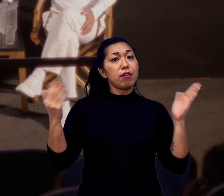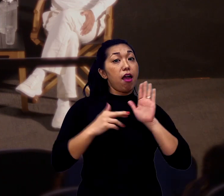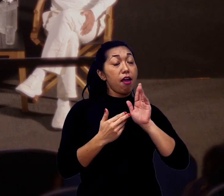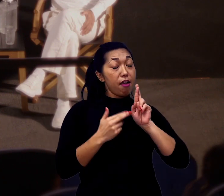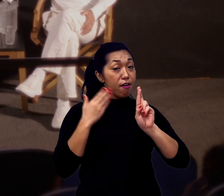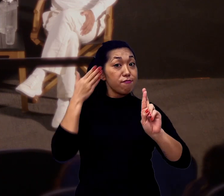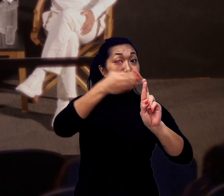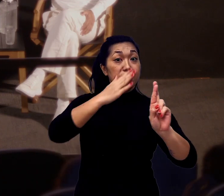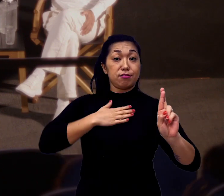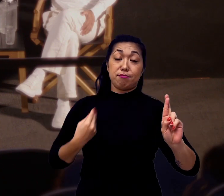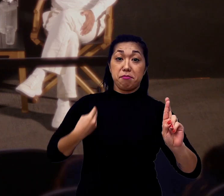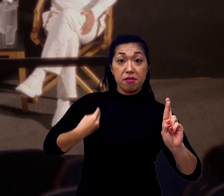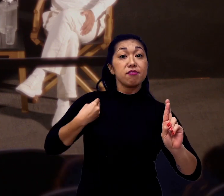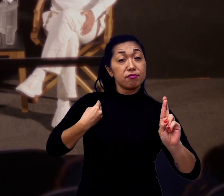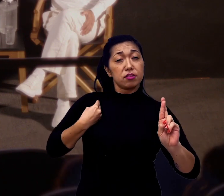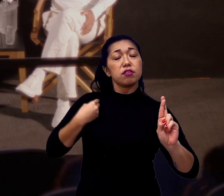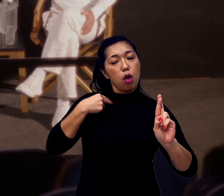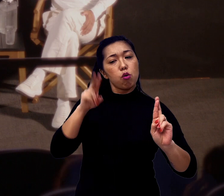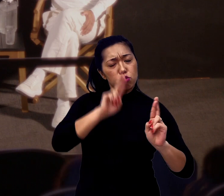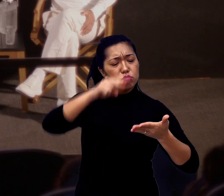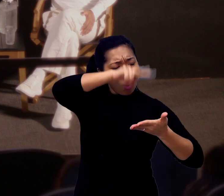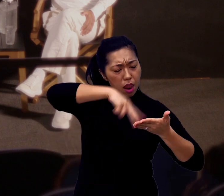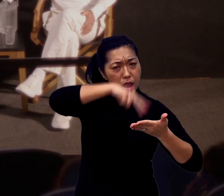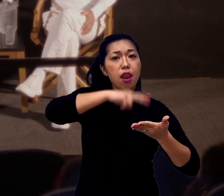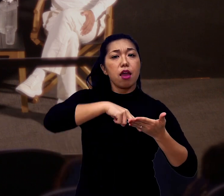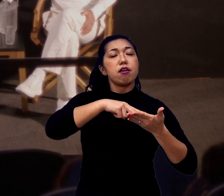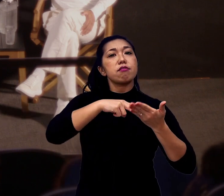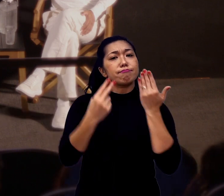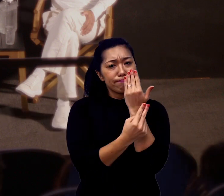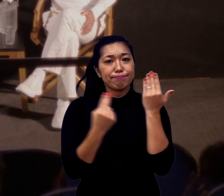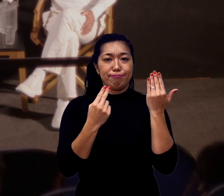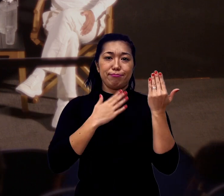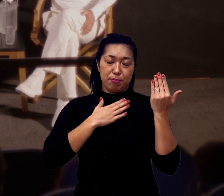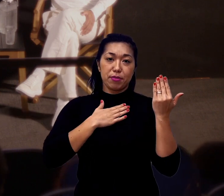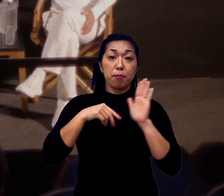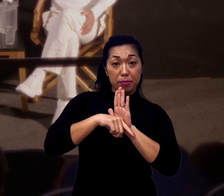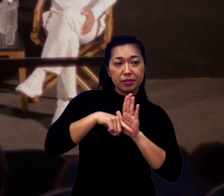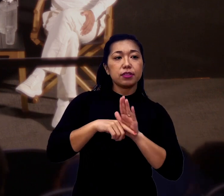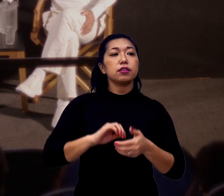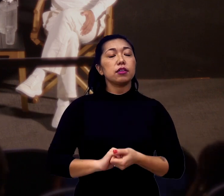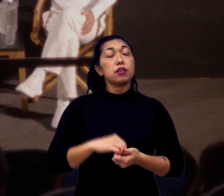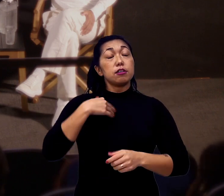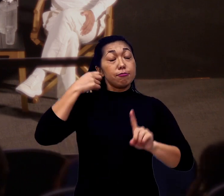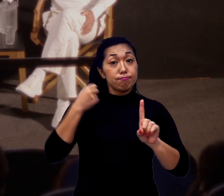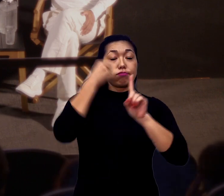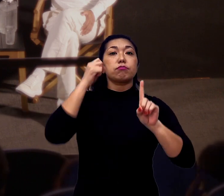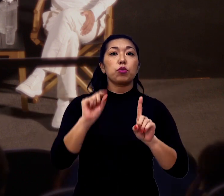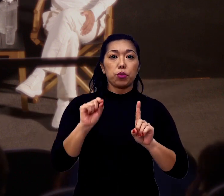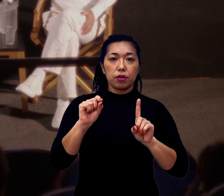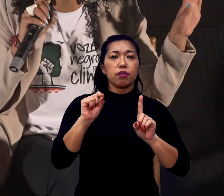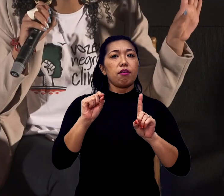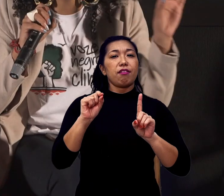eu utilizo como bibliografia. E lembrar também que quem ficou muito impactado pelo filme